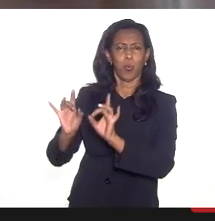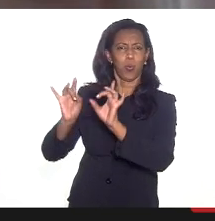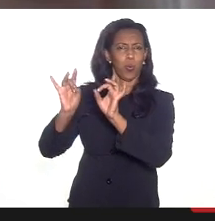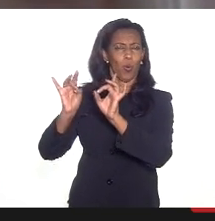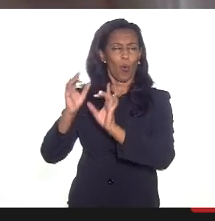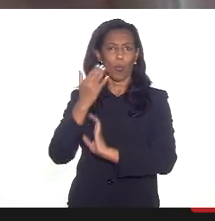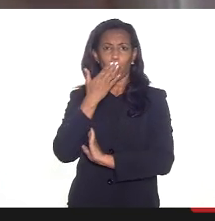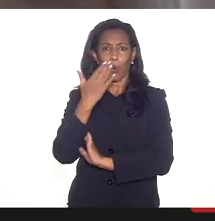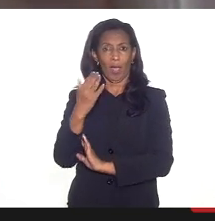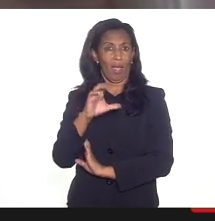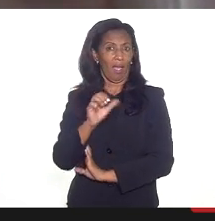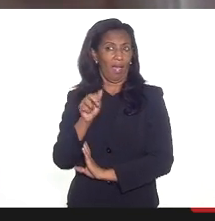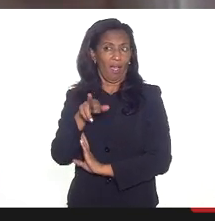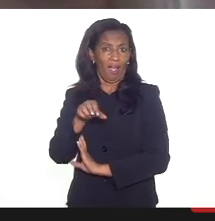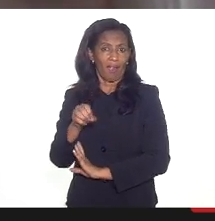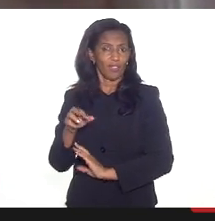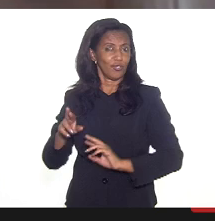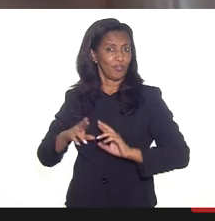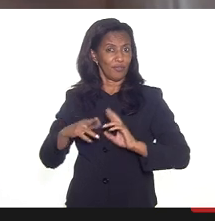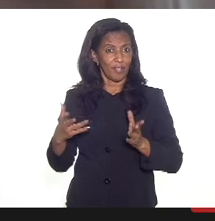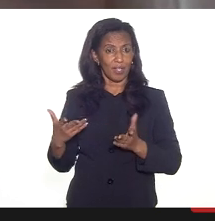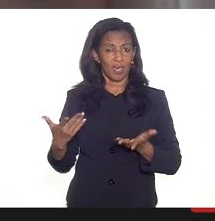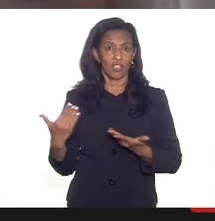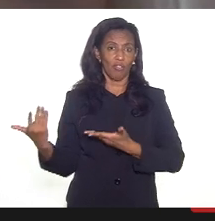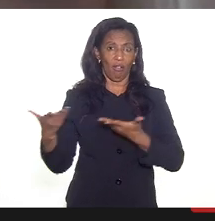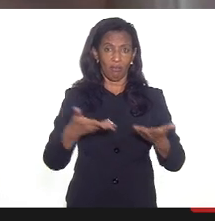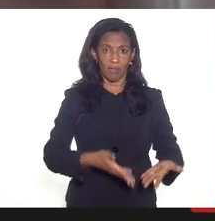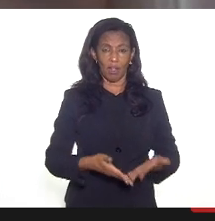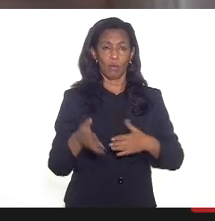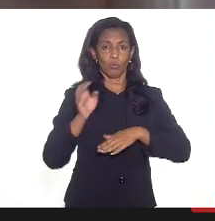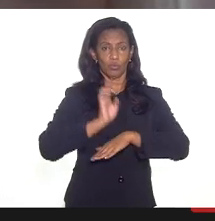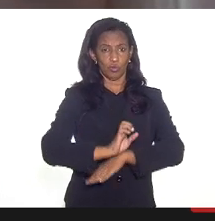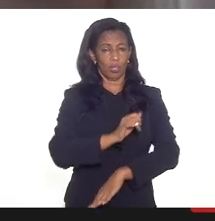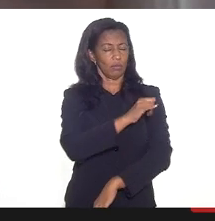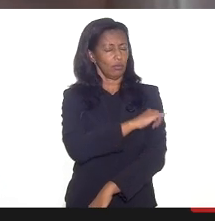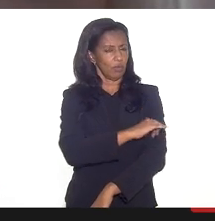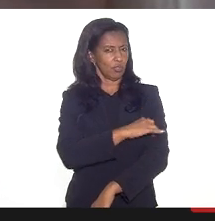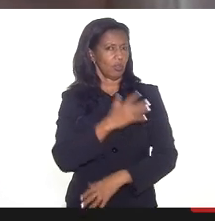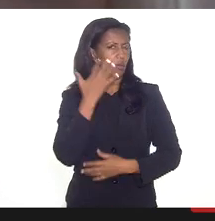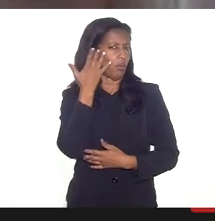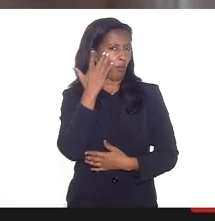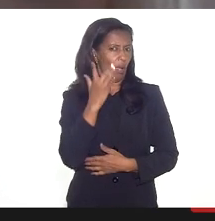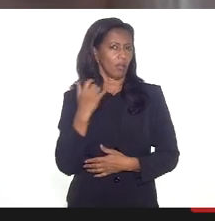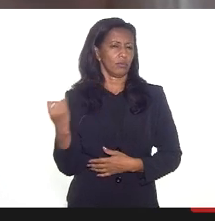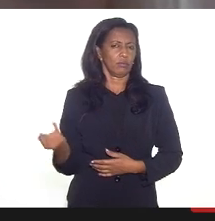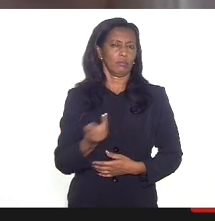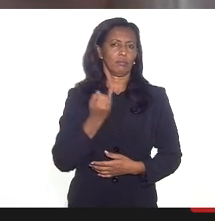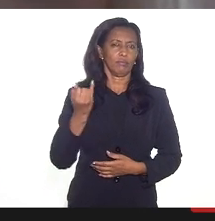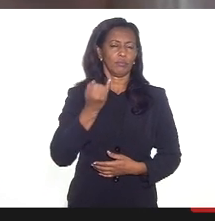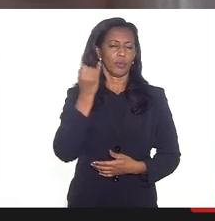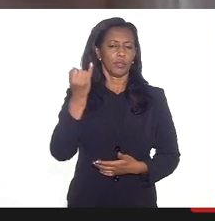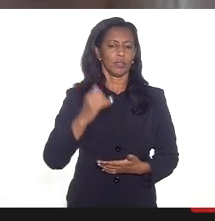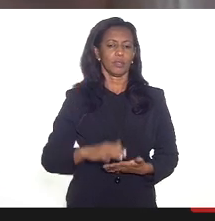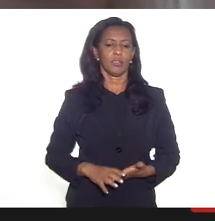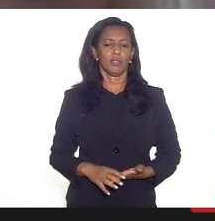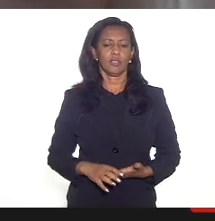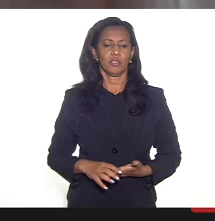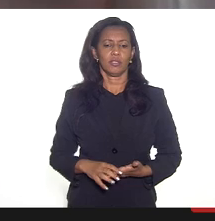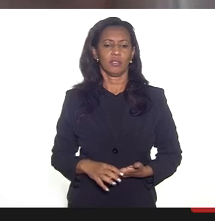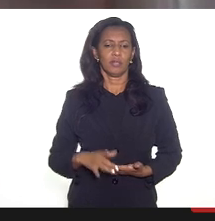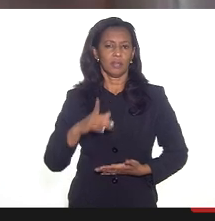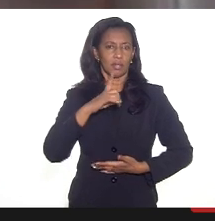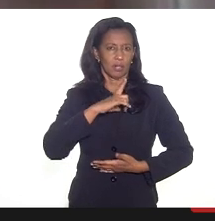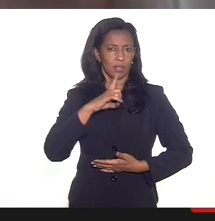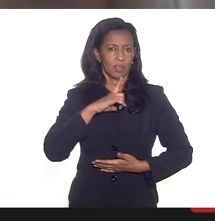esse tipo de caso. Então, assim, trago aqui essa sugestão para o Estado do Rio de Janeiro. Eu acho que seria muito importante a